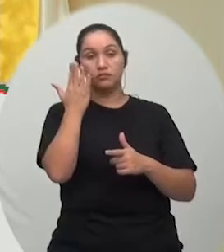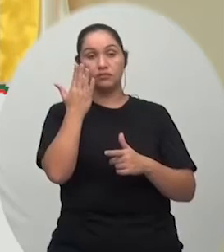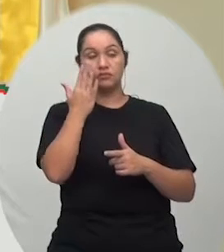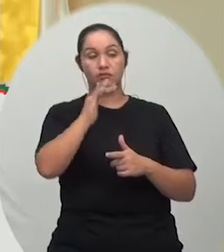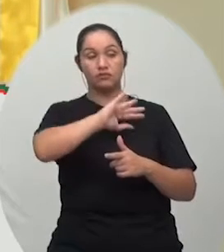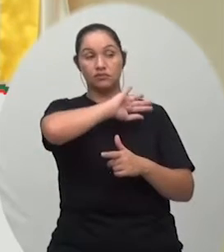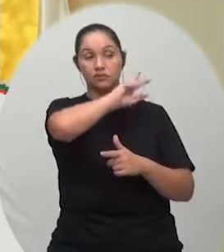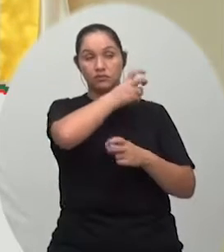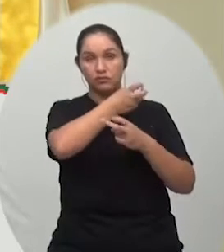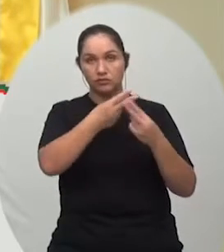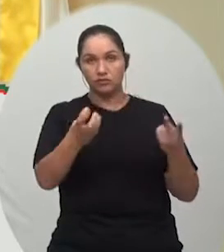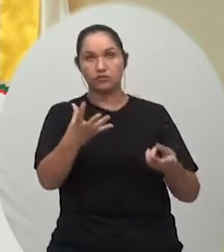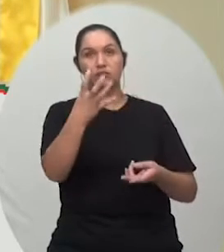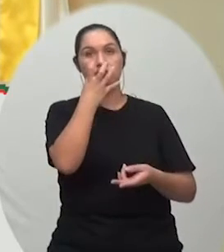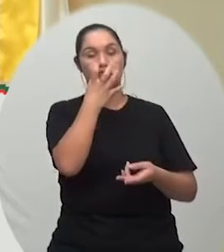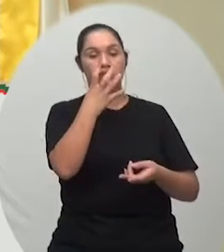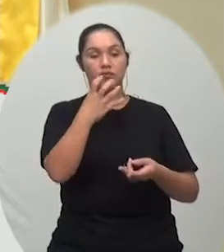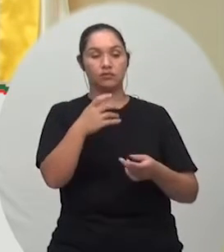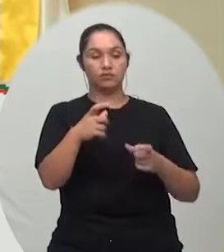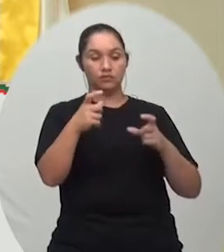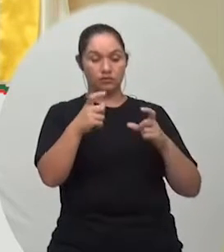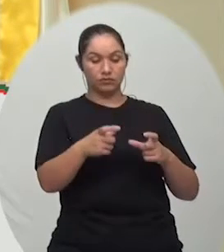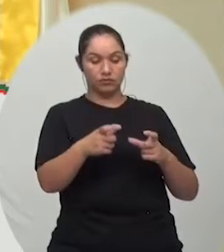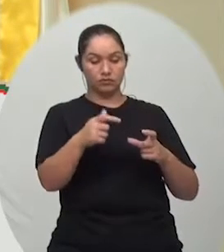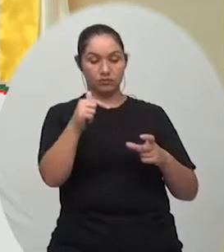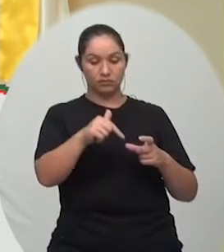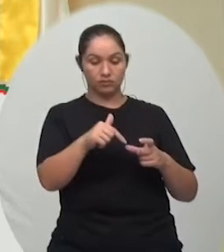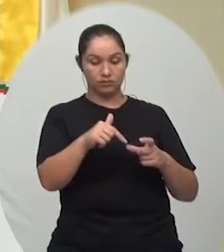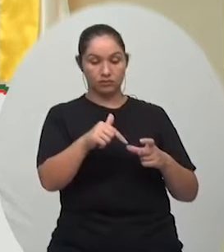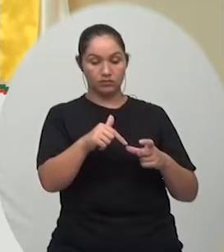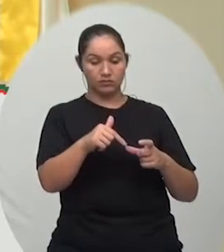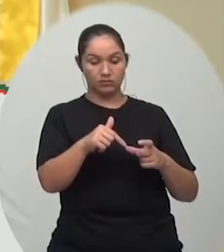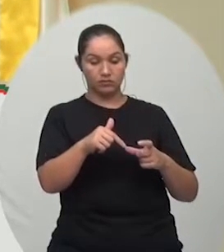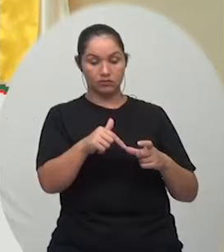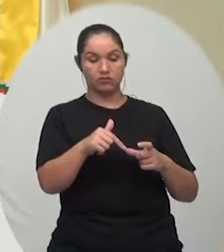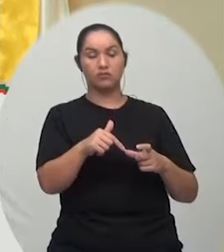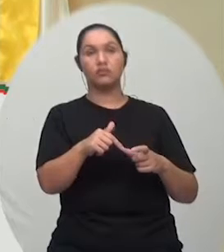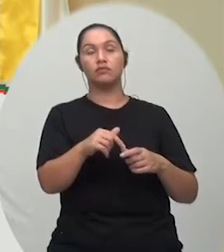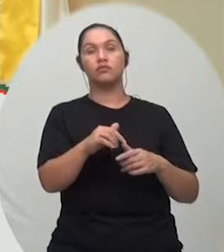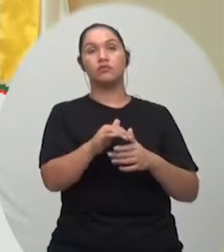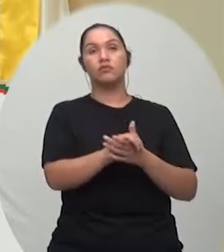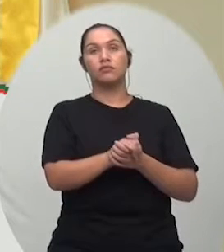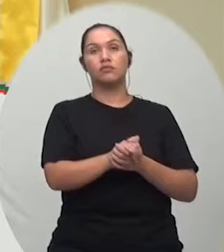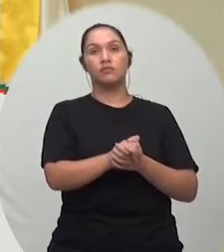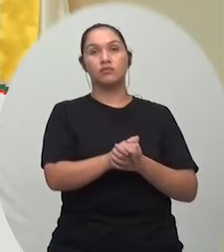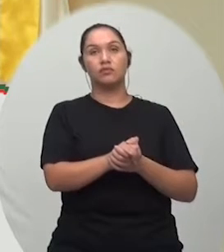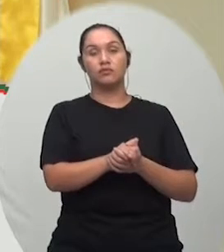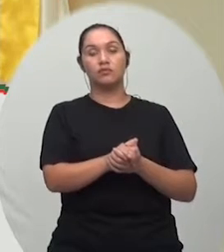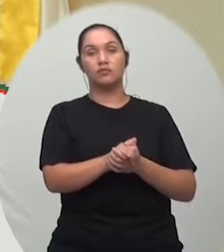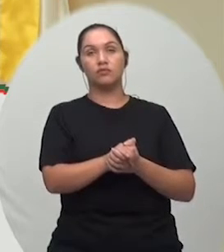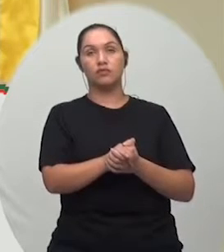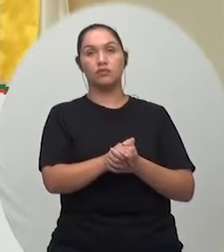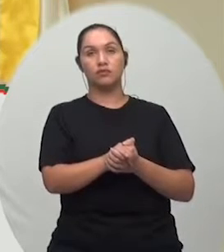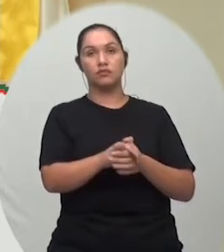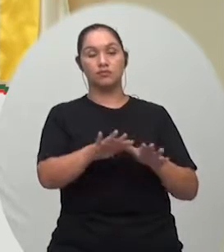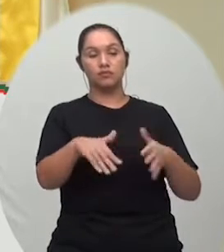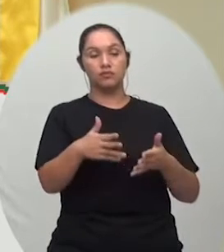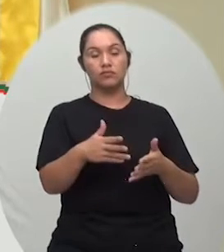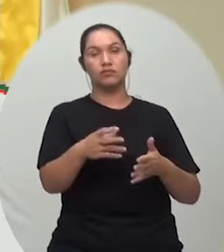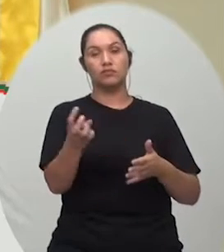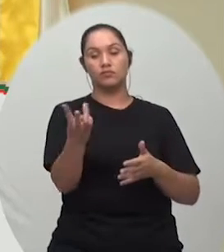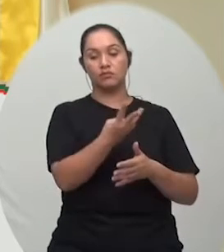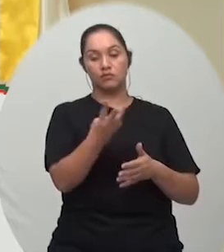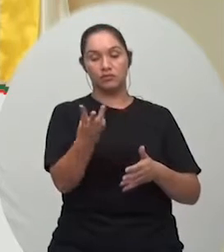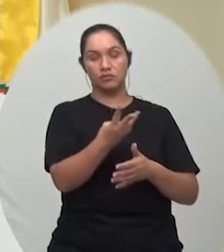ficar lá no espaço do Centro de Controle de Zoonoses, onde, através da lei aprovada, vai ser criado o Núcleo